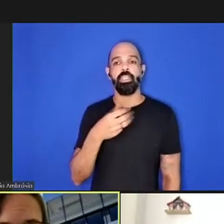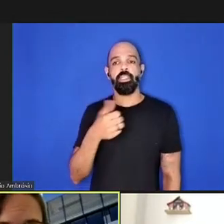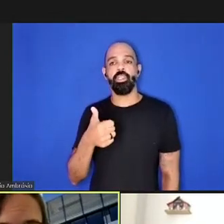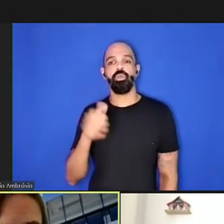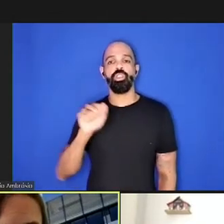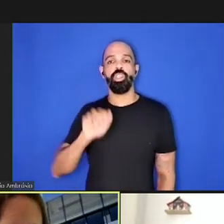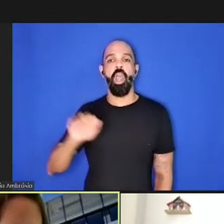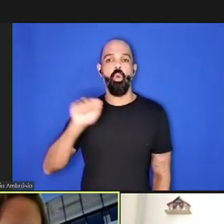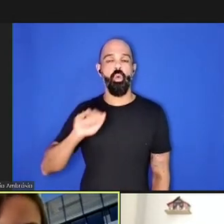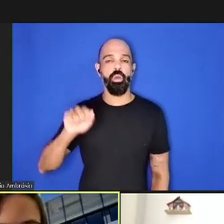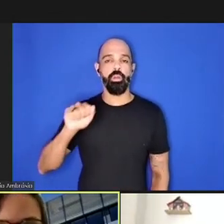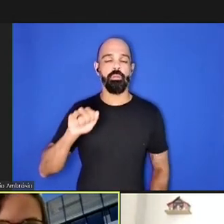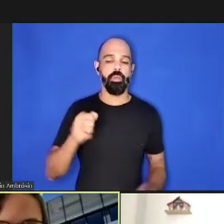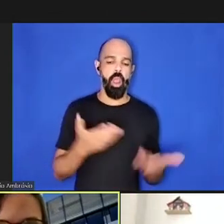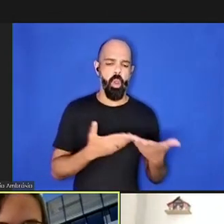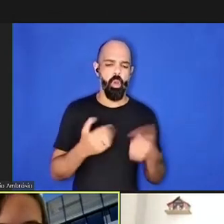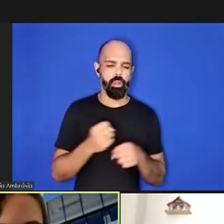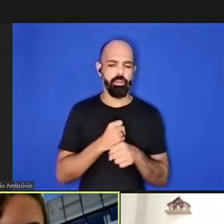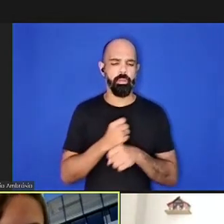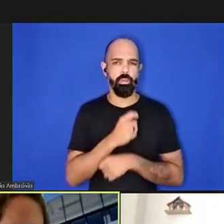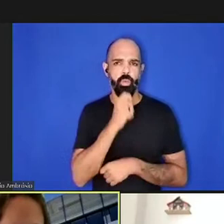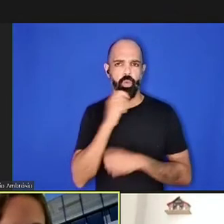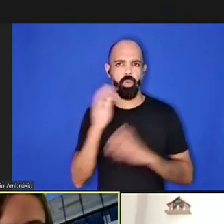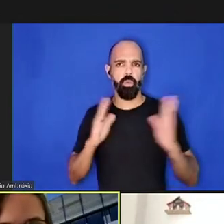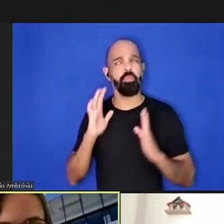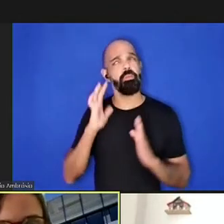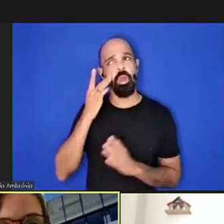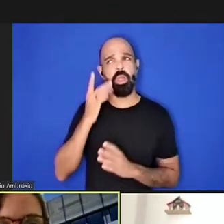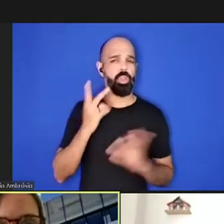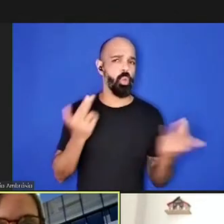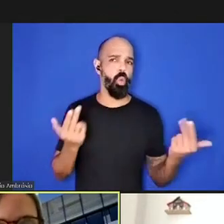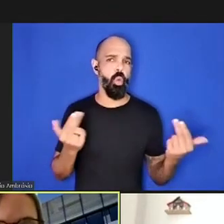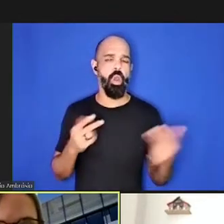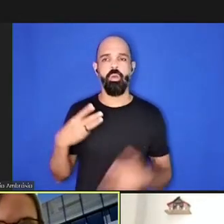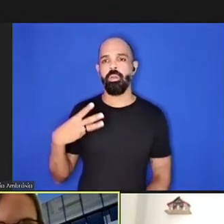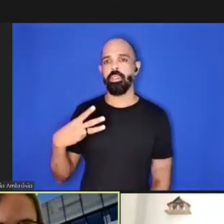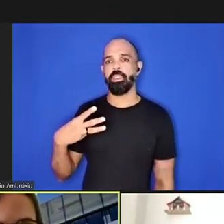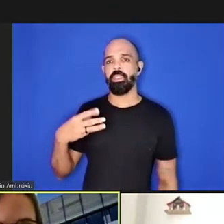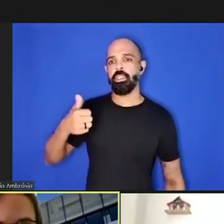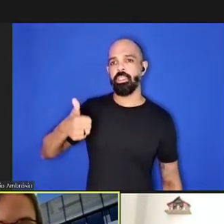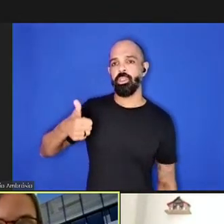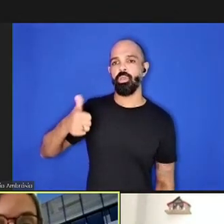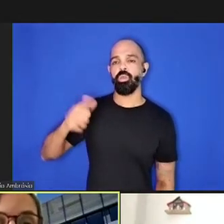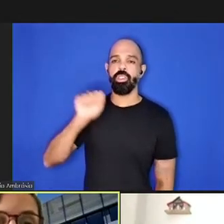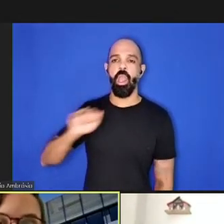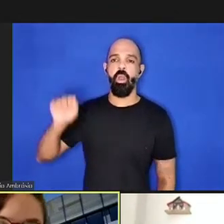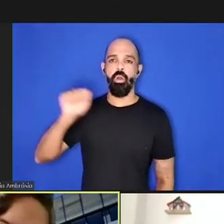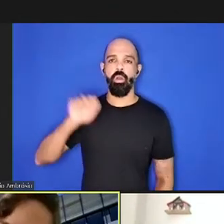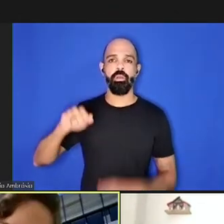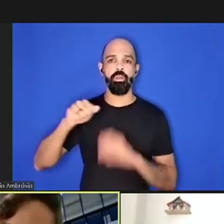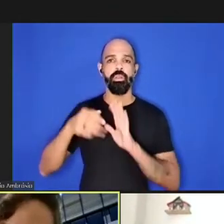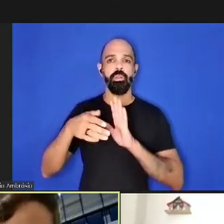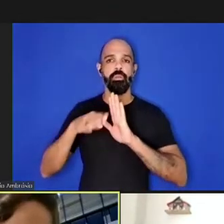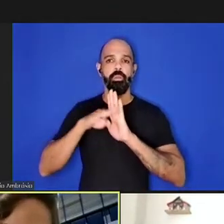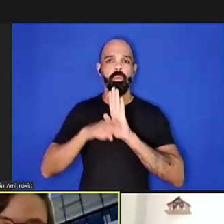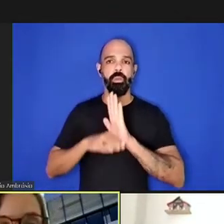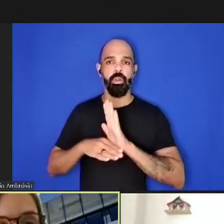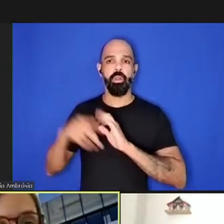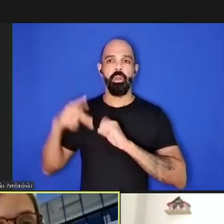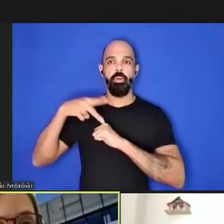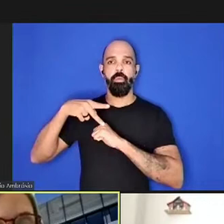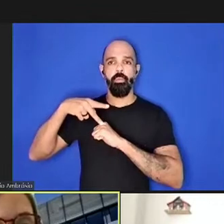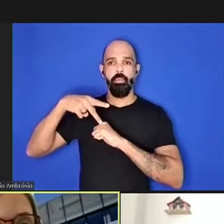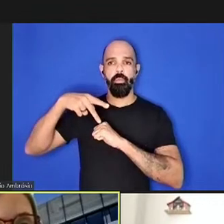ano, mas eu creio que se repita a data de 31 de agosto para esse programa de pós-doutorado. Existe